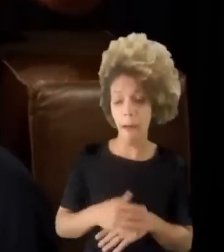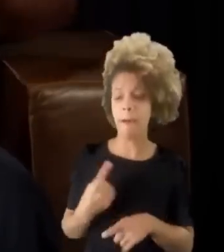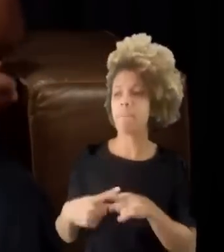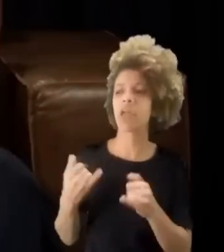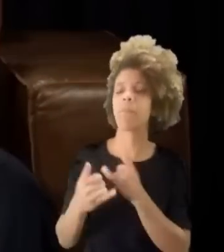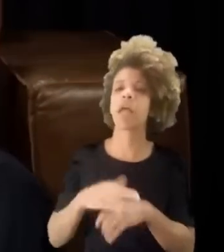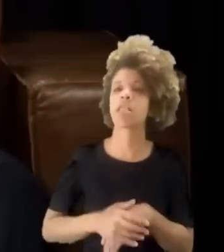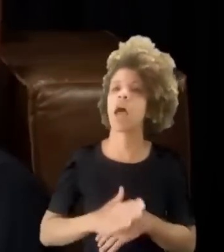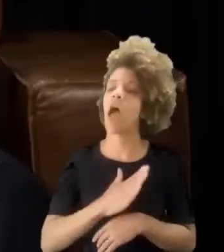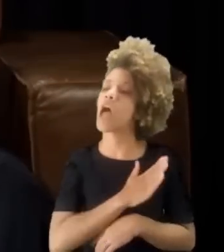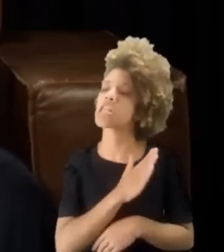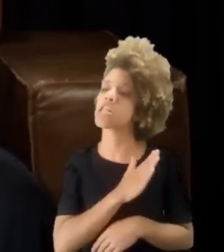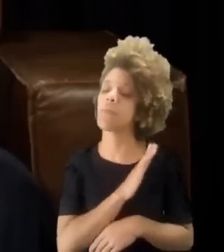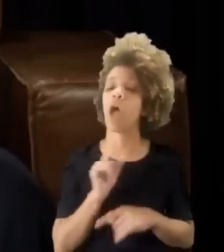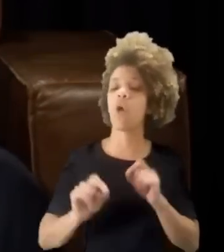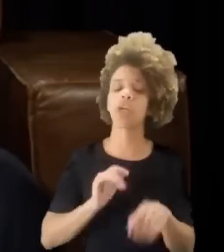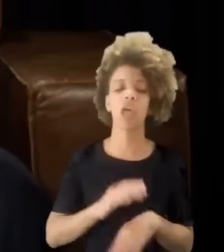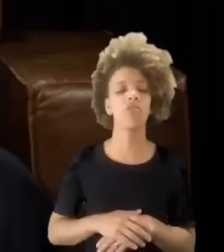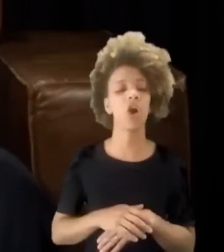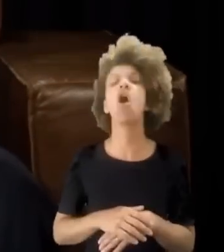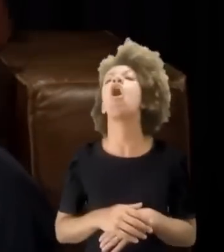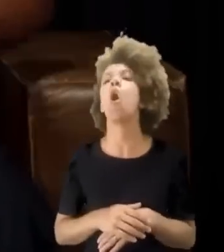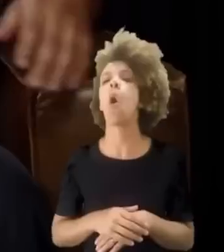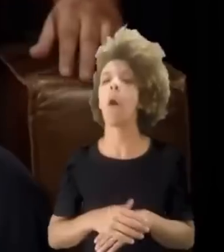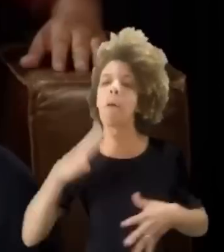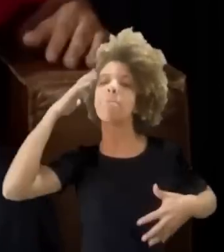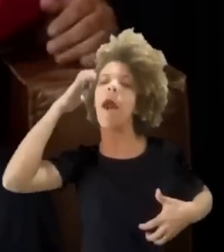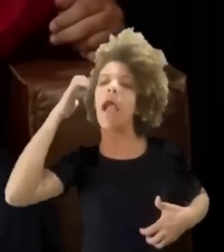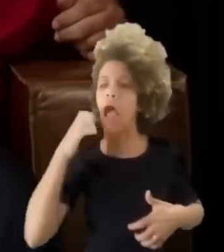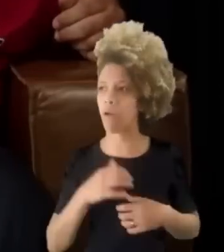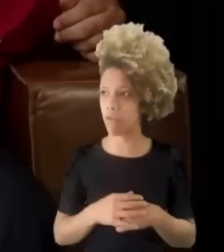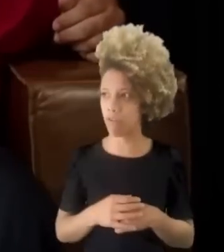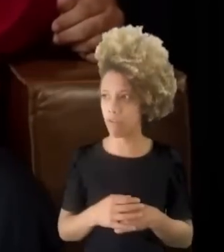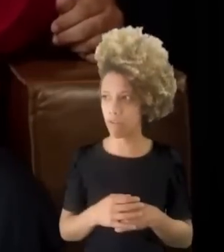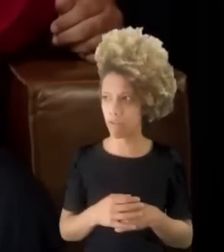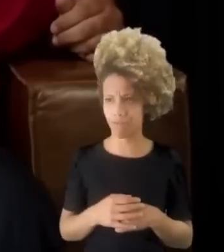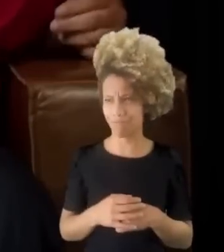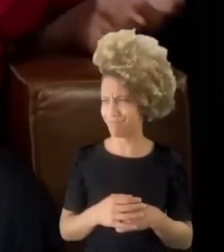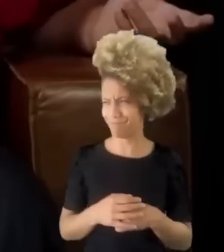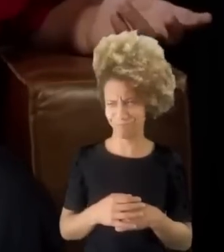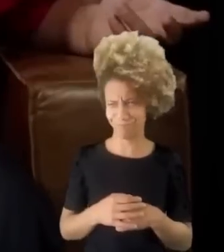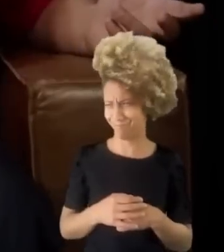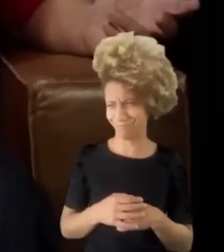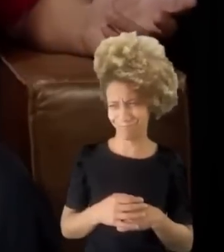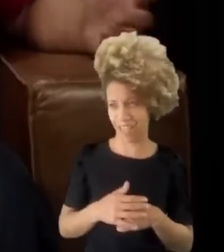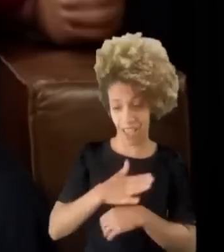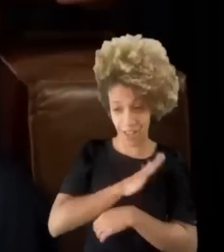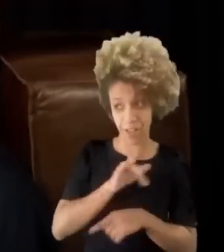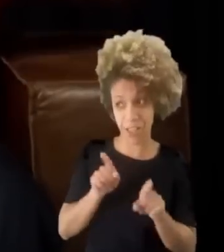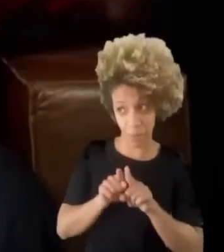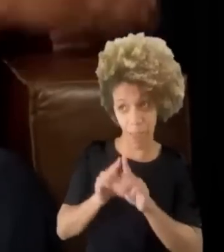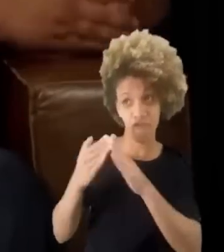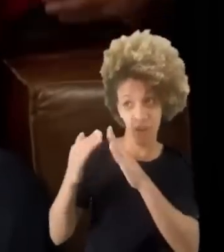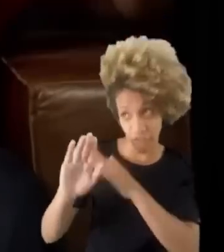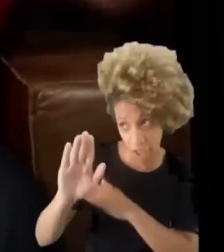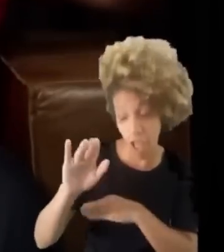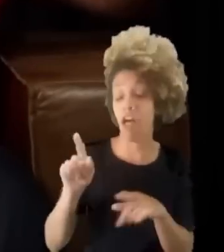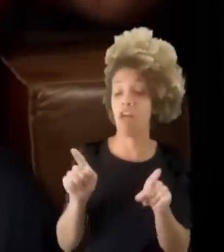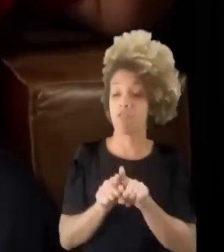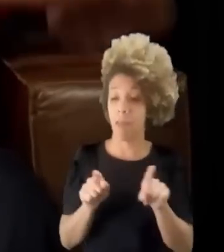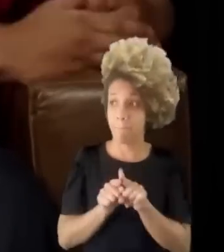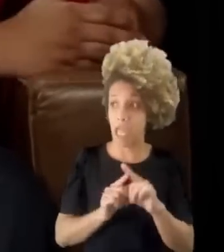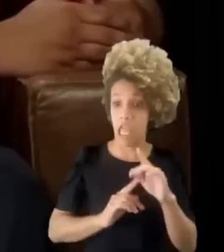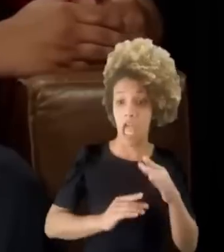porque parece que também tipo assim racismo é você chegar e falar assim ou você é um macaco Não é só isso mano racismo também é favela